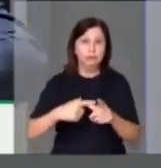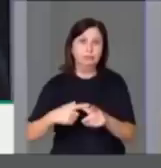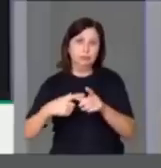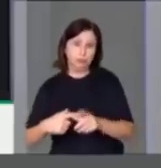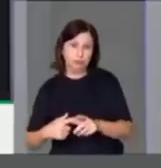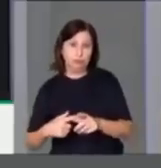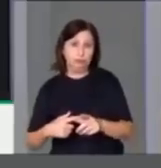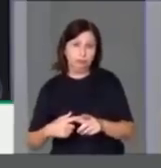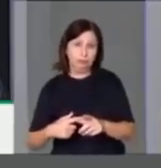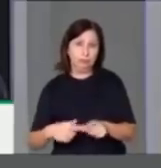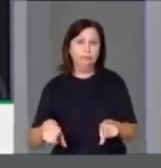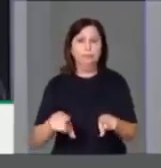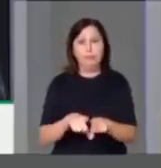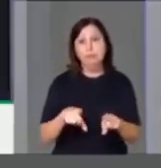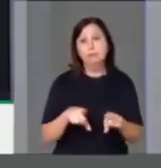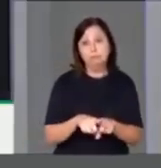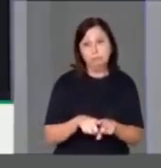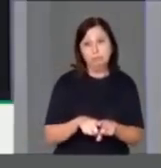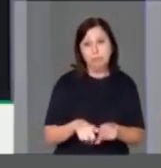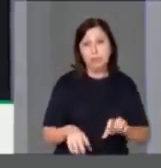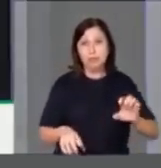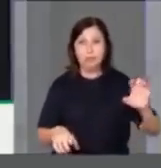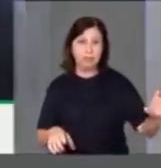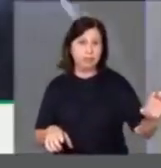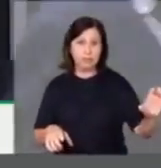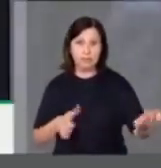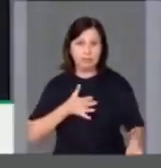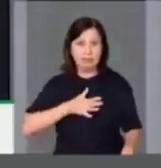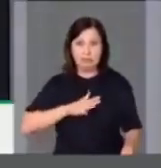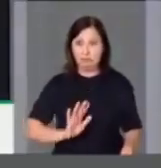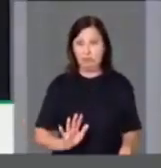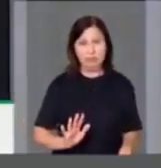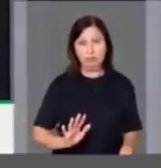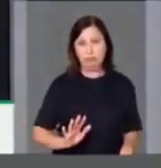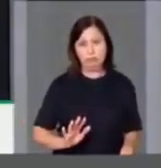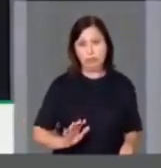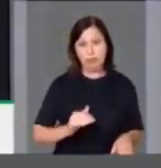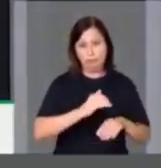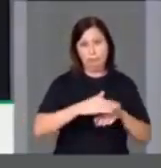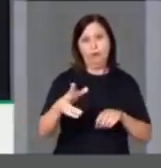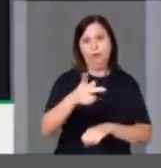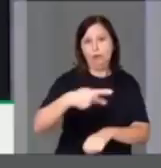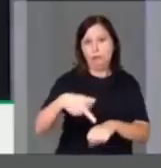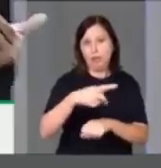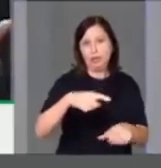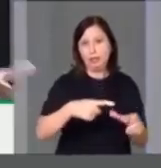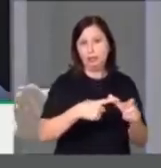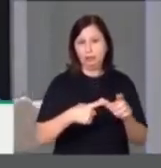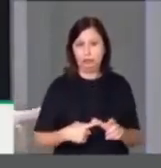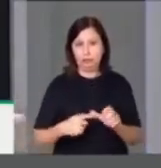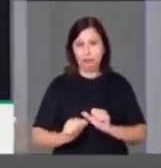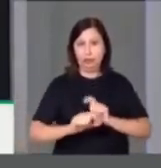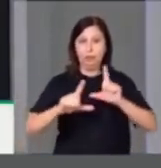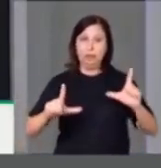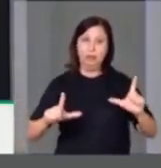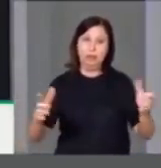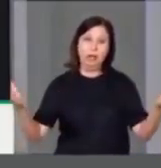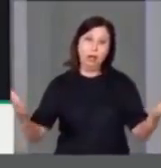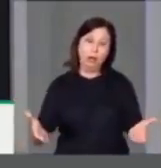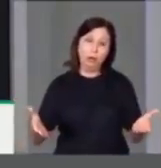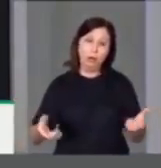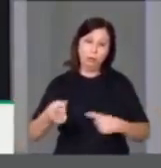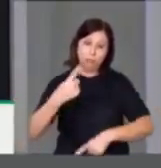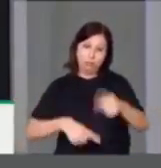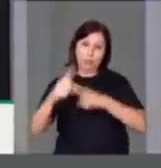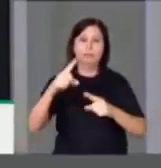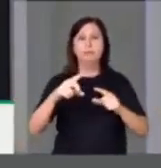que não quer se endividar mais com os bancos nacionais, como o Lula aumentou a nossa dívida interna. Ou a gente aumenta imposto. Eu